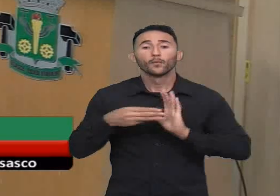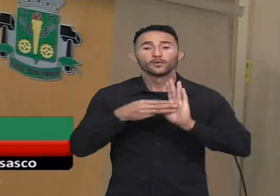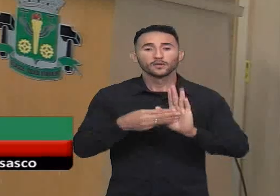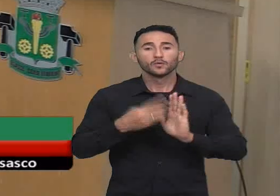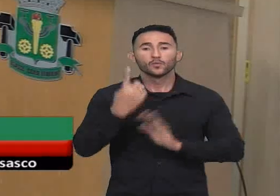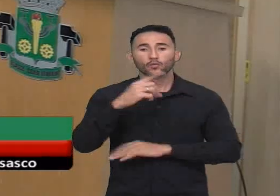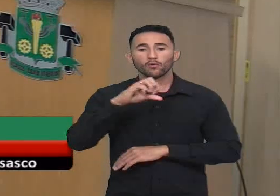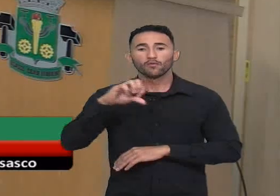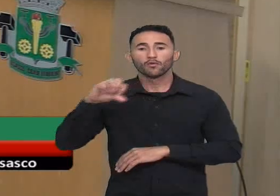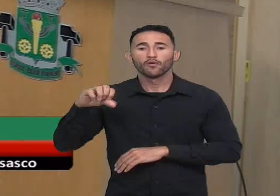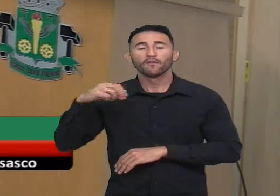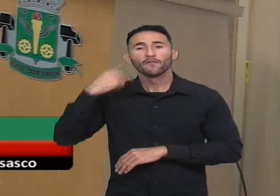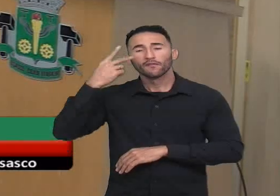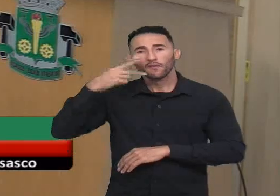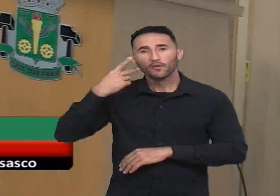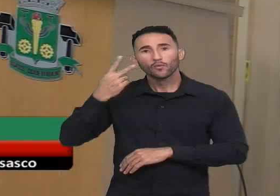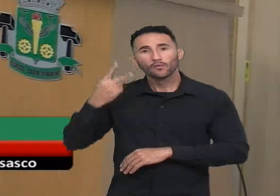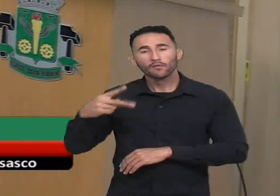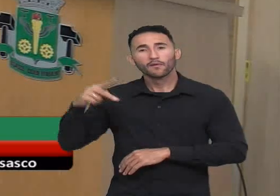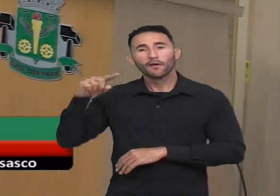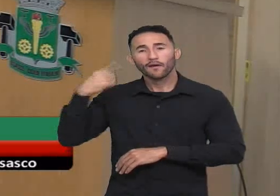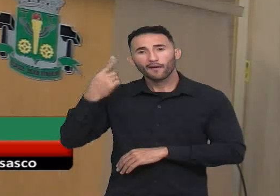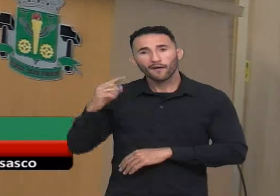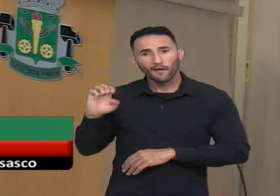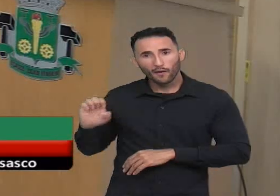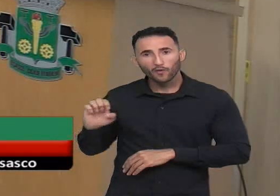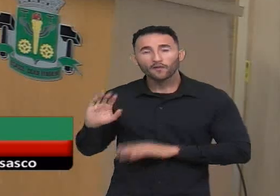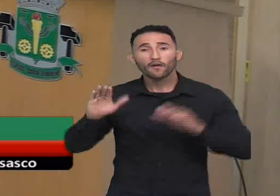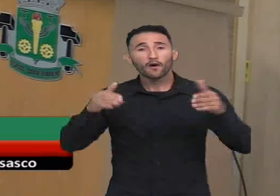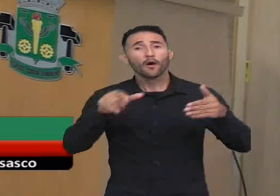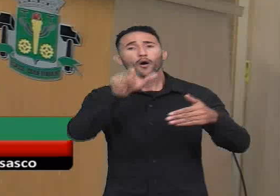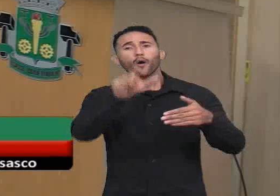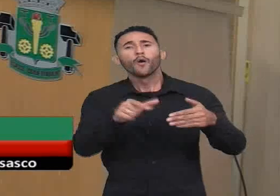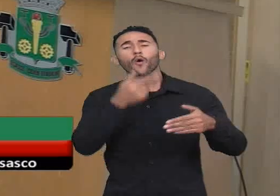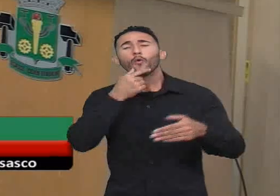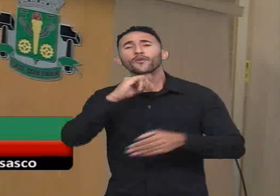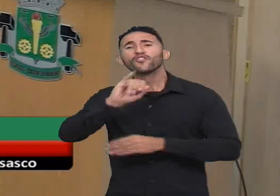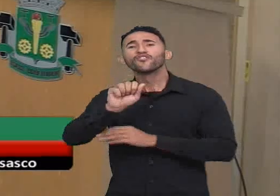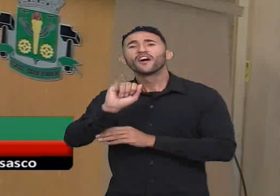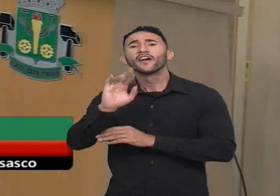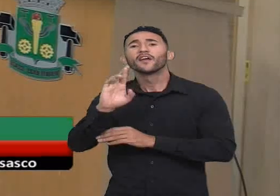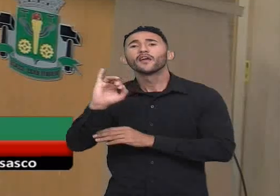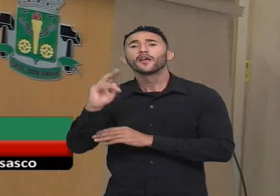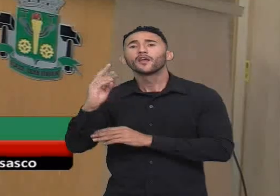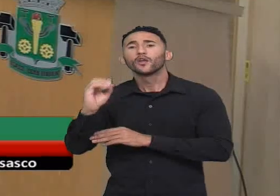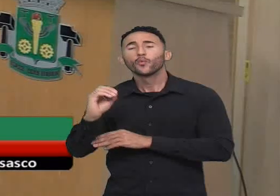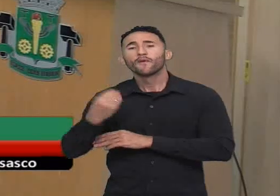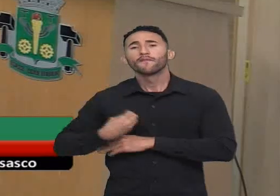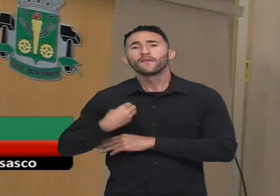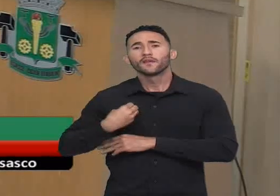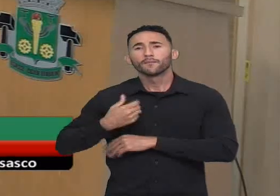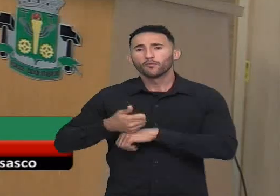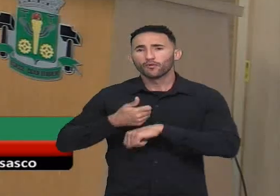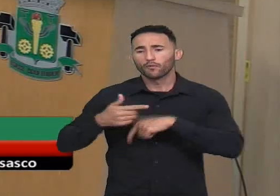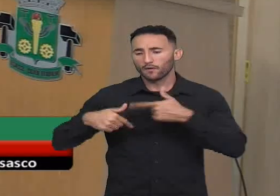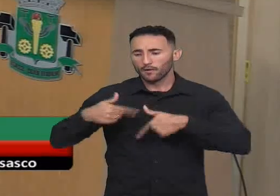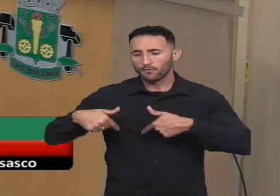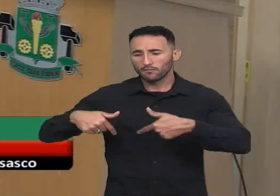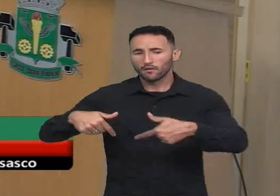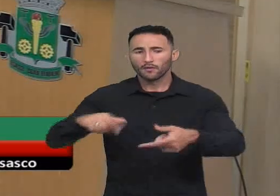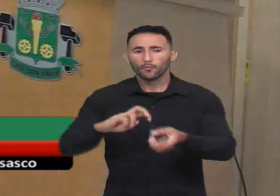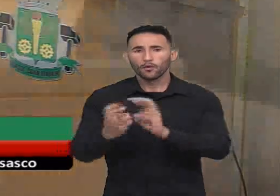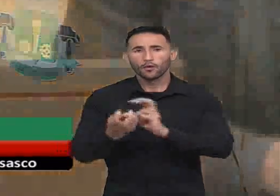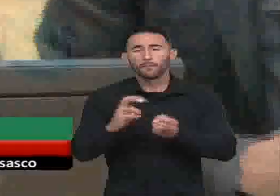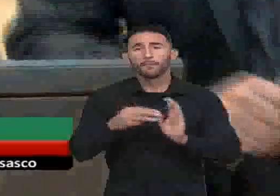2023, da nobre vereadora Elza Oliveira, ao mestre Jairinho, por uma vida dedicada à capoeira de Osasco. Moção de reconhecimento